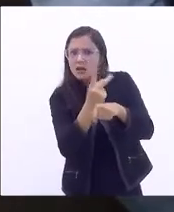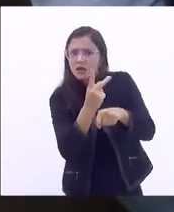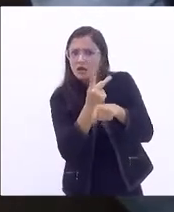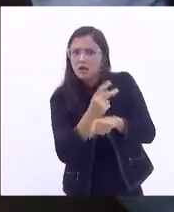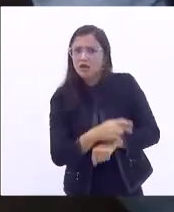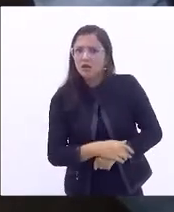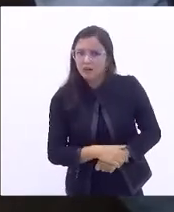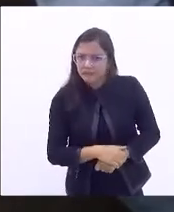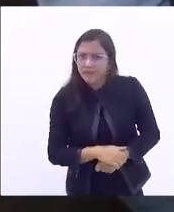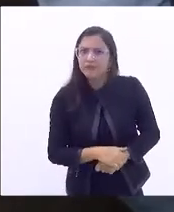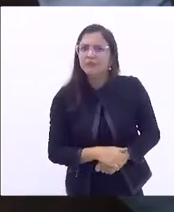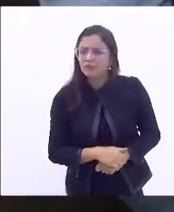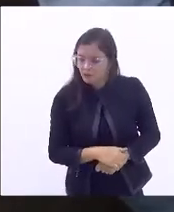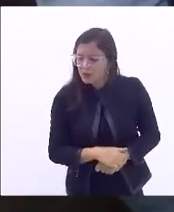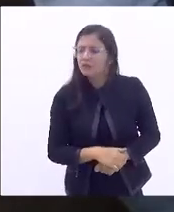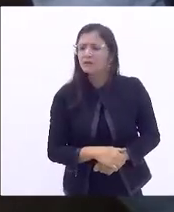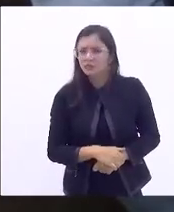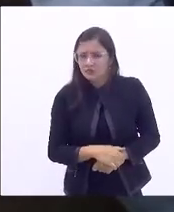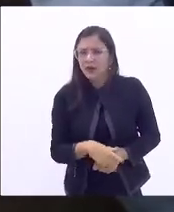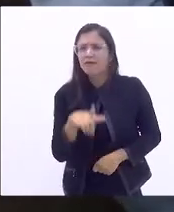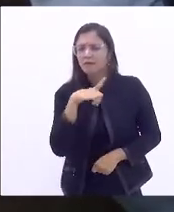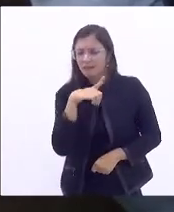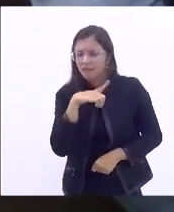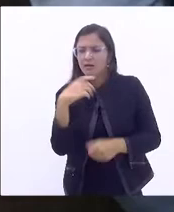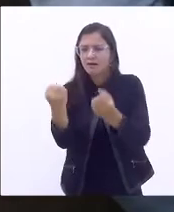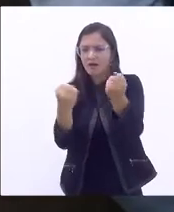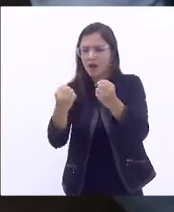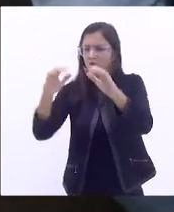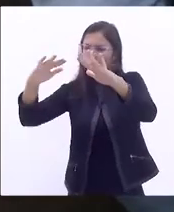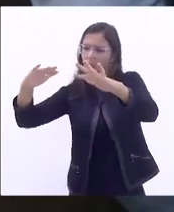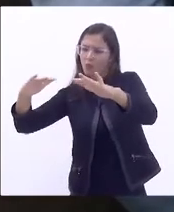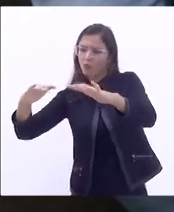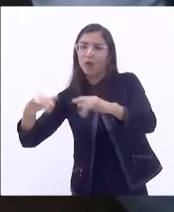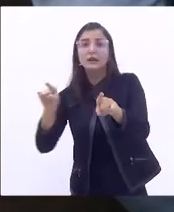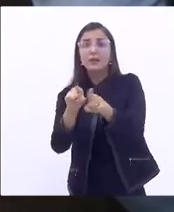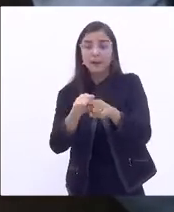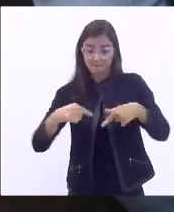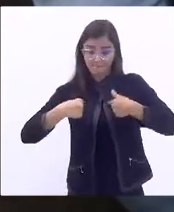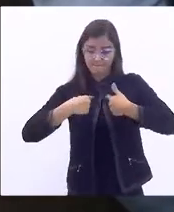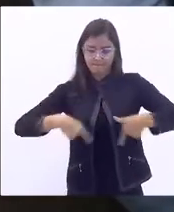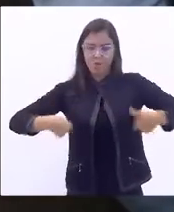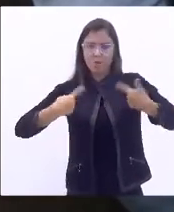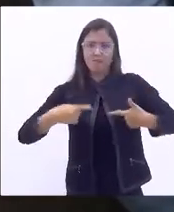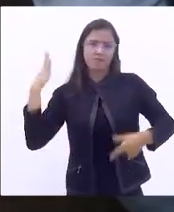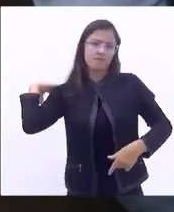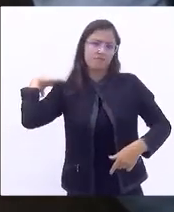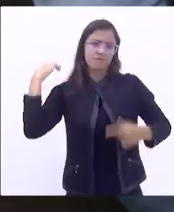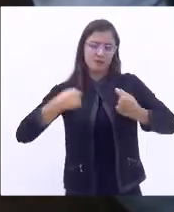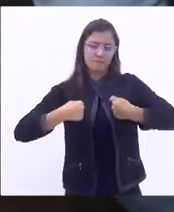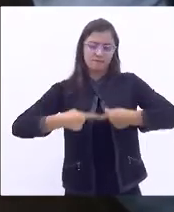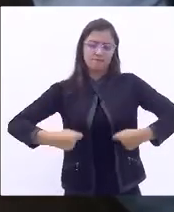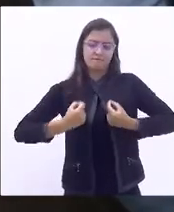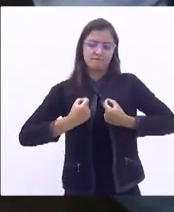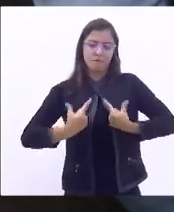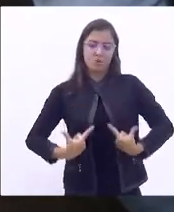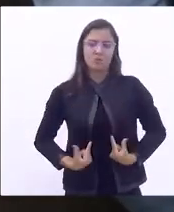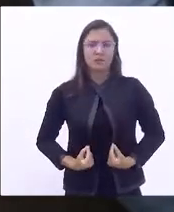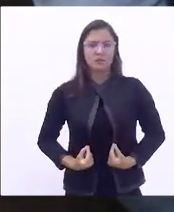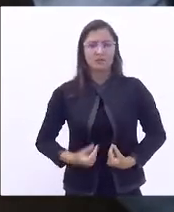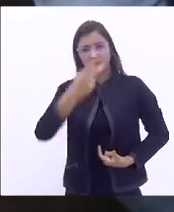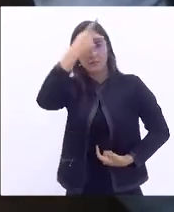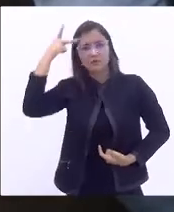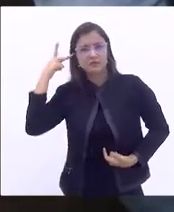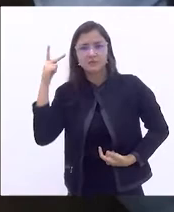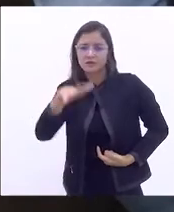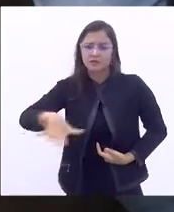o minério toma conta não só dos carros, como também do pulmão das pessoas que moram naquela região. Considerando também que